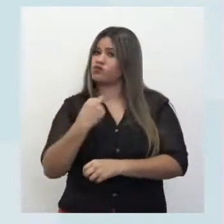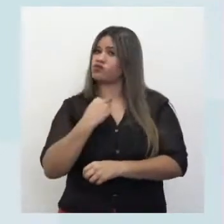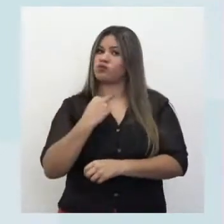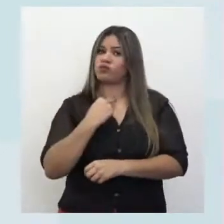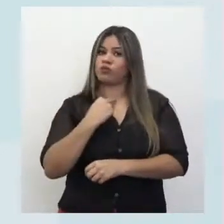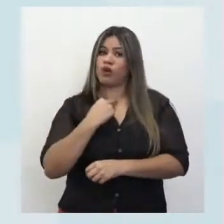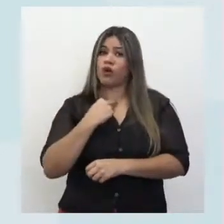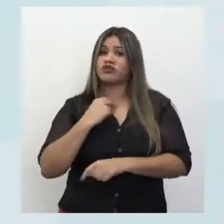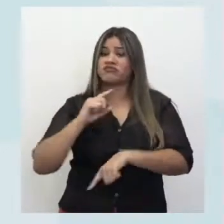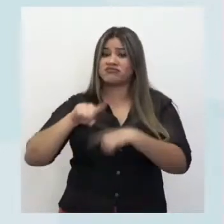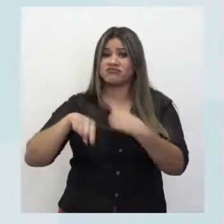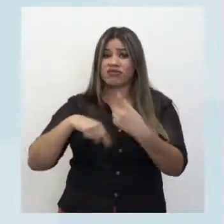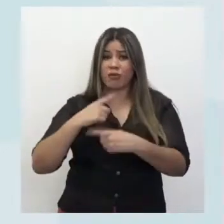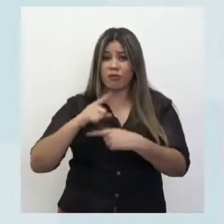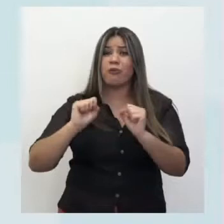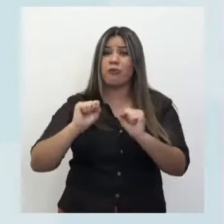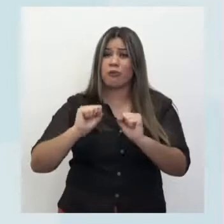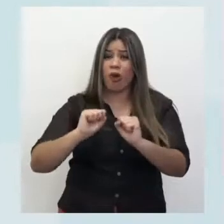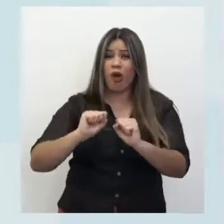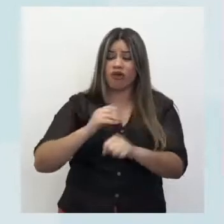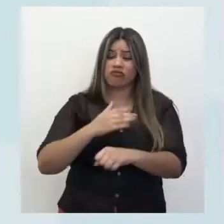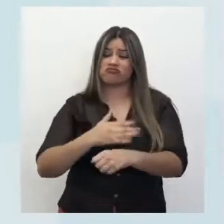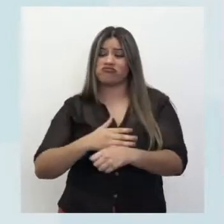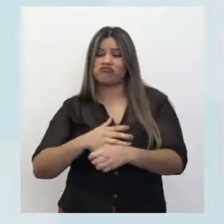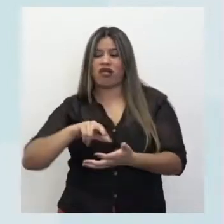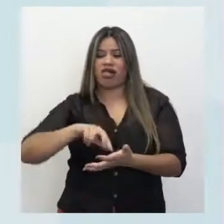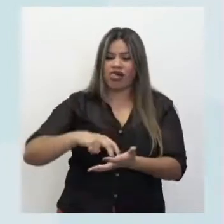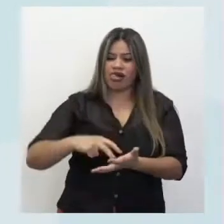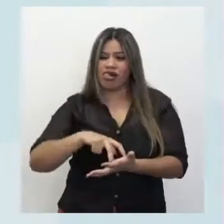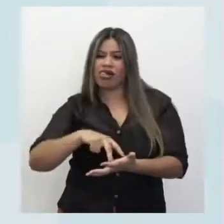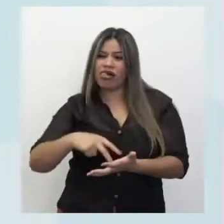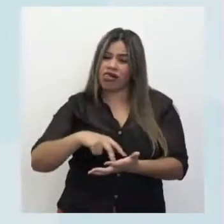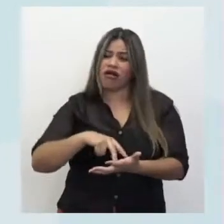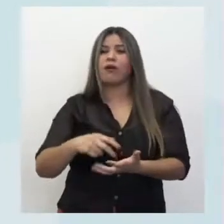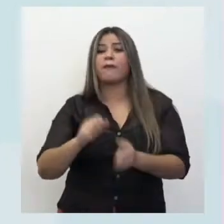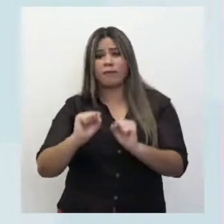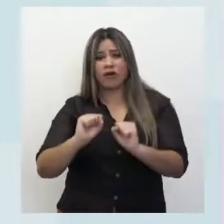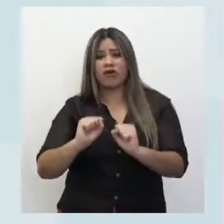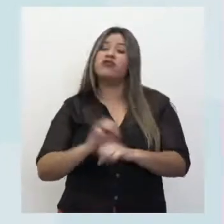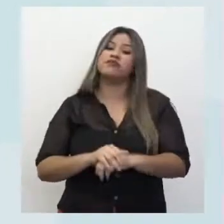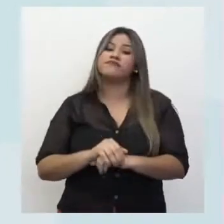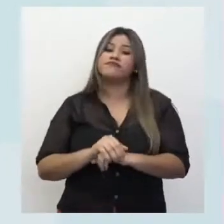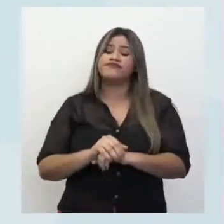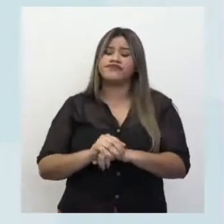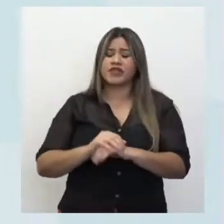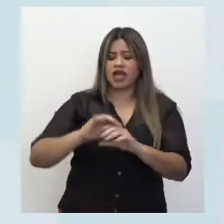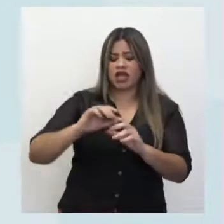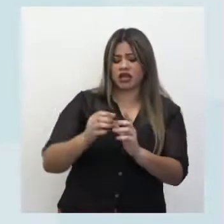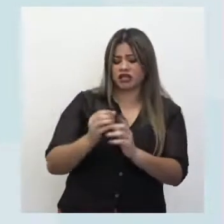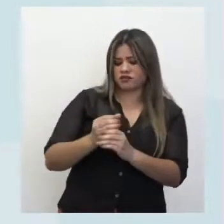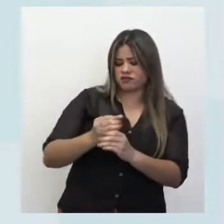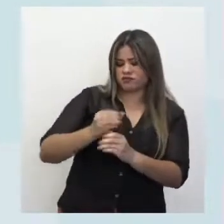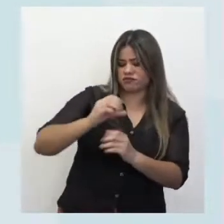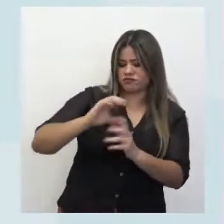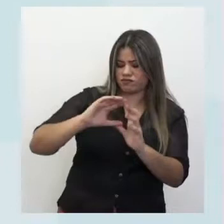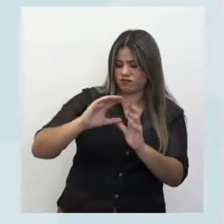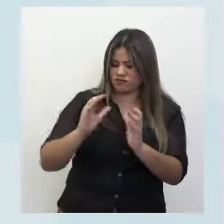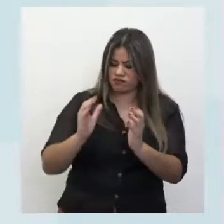senão ficam aleijadas. Era um nambu redondinho, como a abóbada